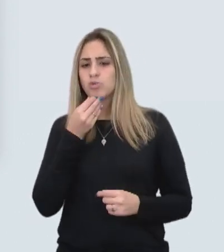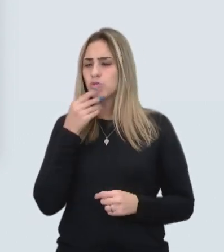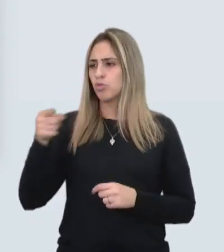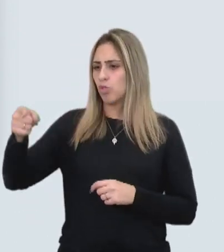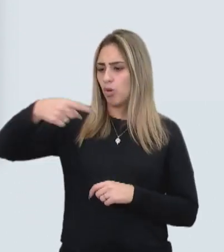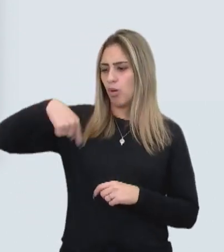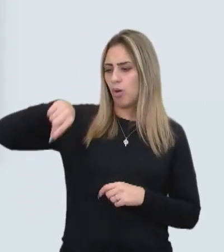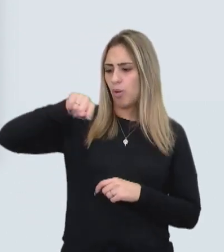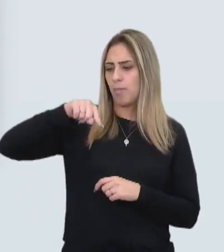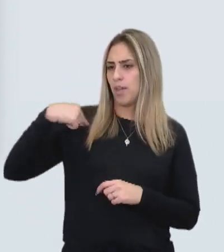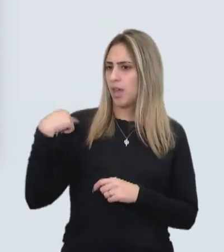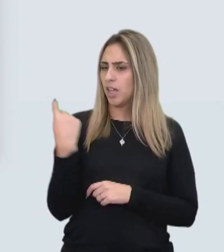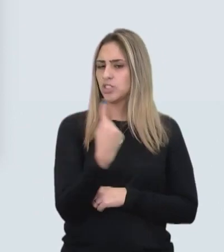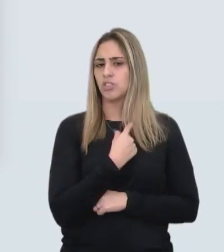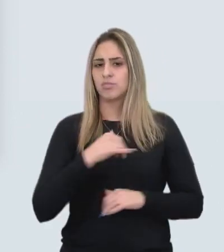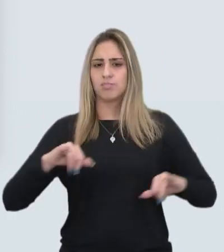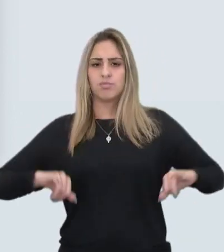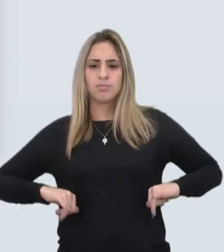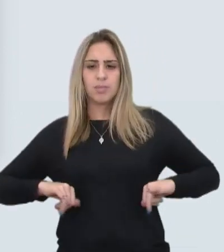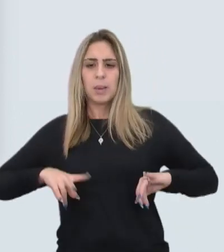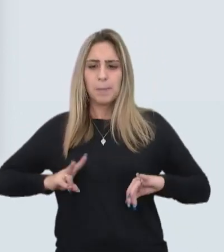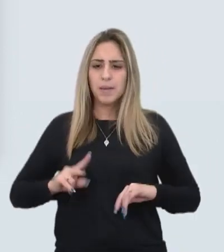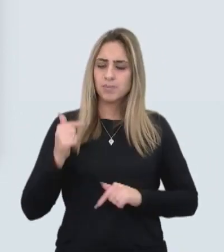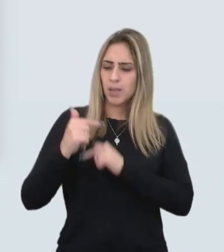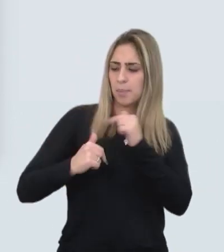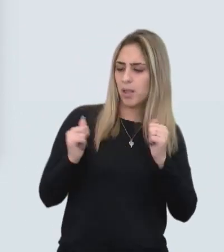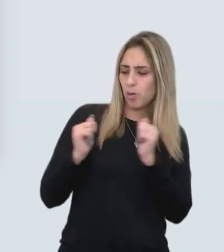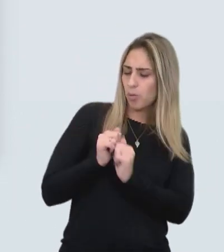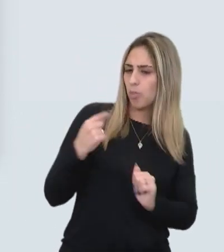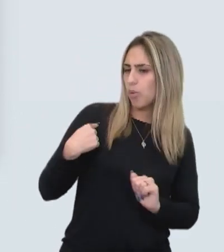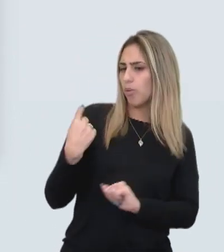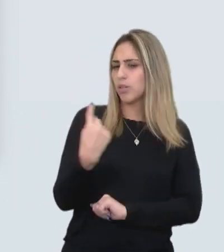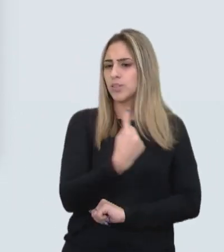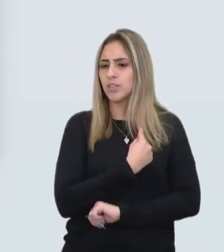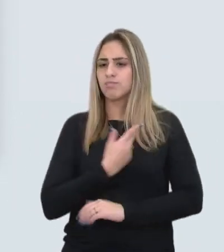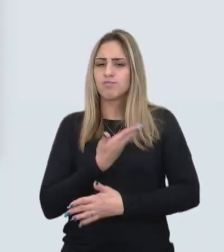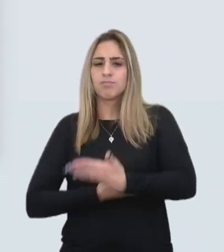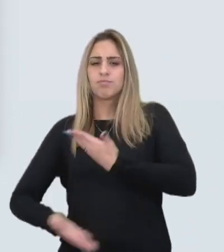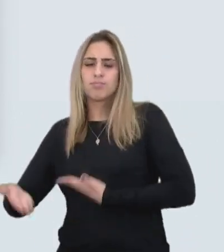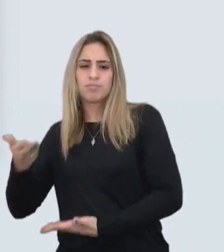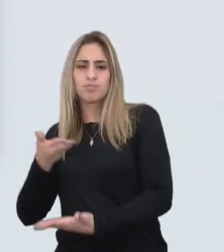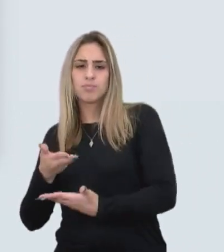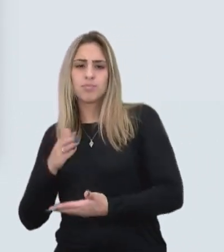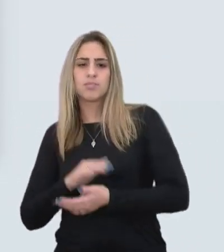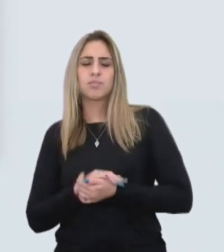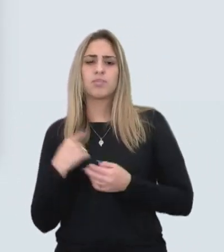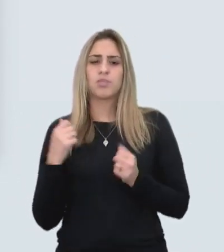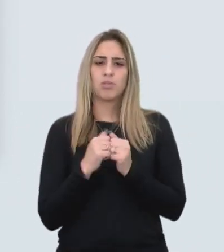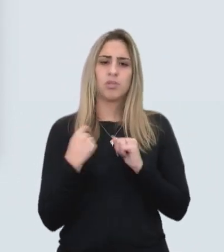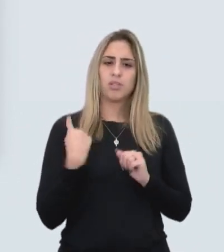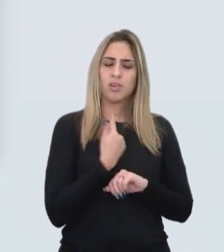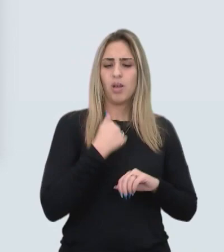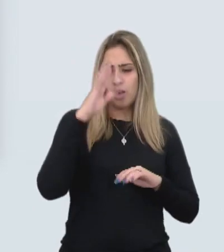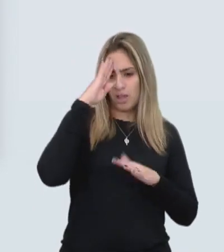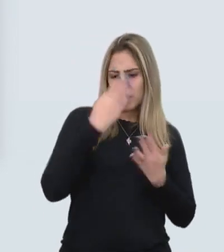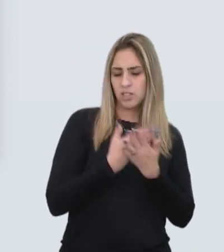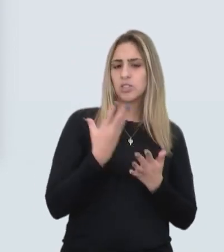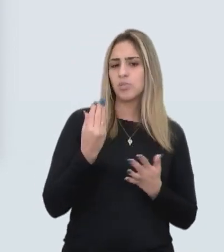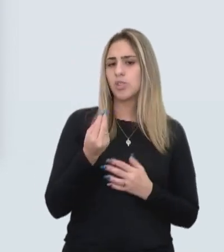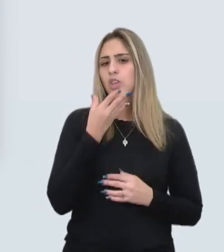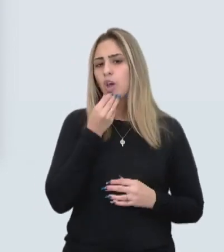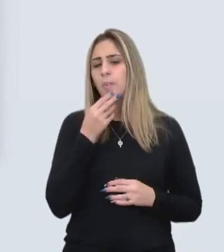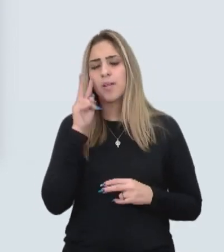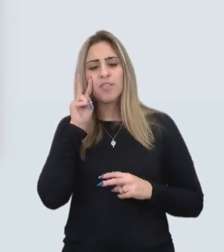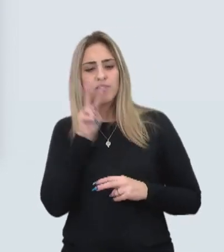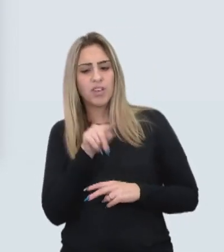que a gente passa, mesmo trabalhando com a gente, mesmo estando compartilhando um set de filmagem com a gente. Eu acredito que muitos homens vejam